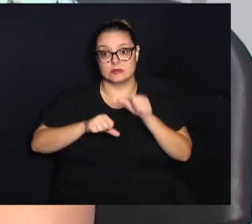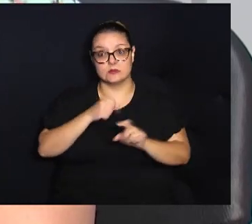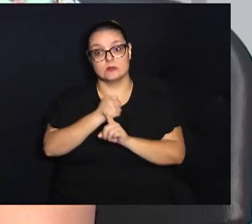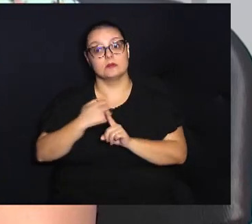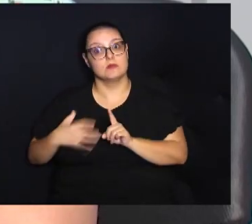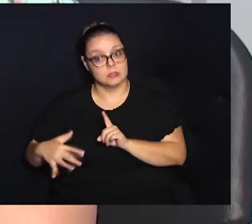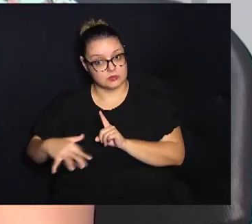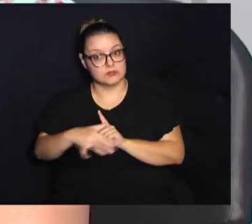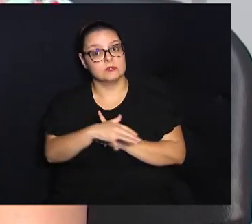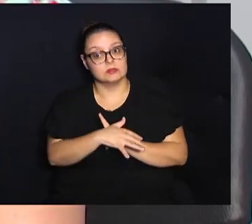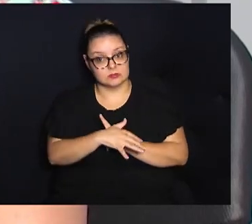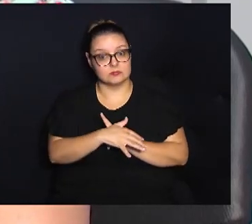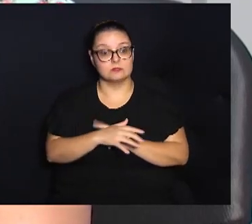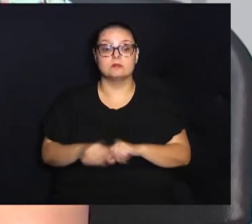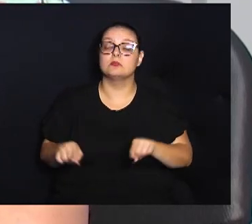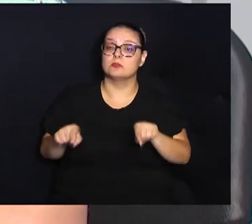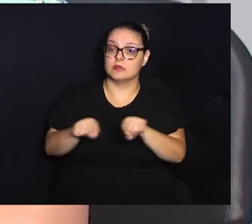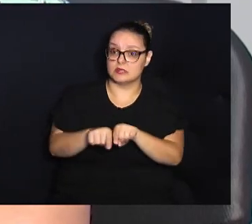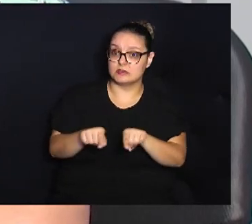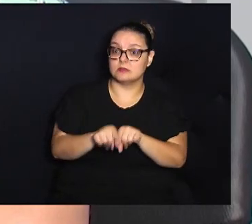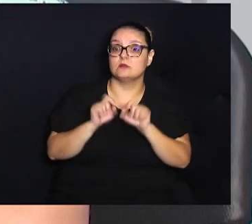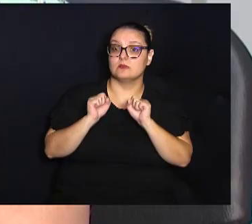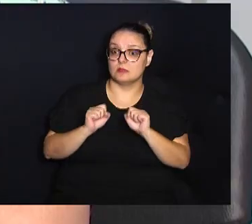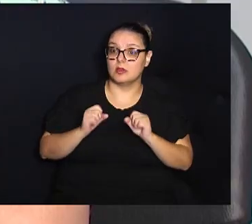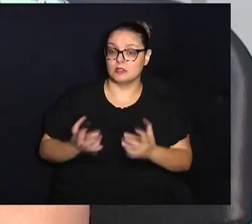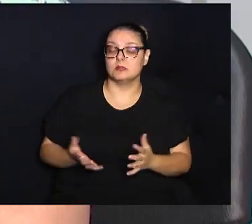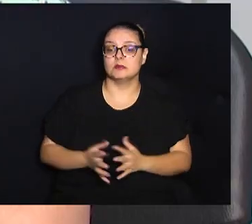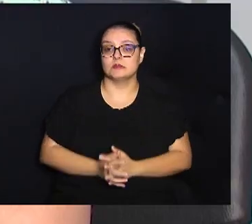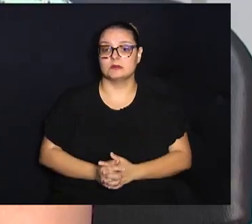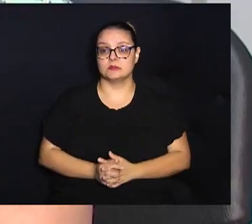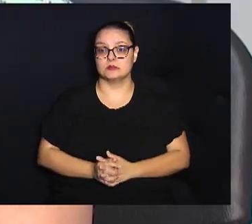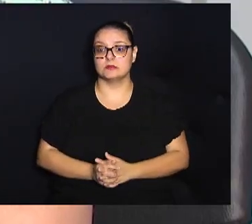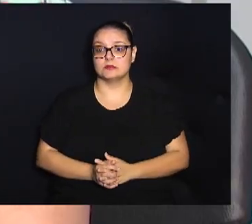sociedade, mas também que possam